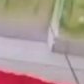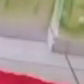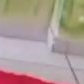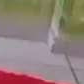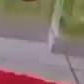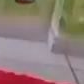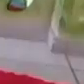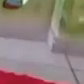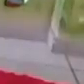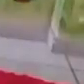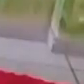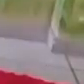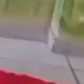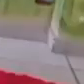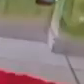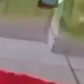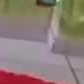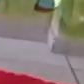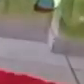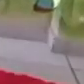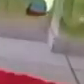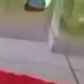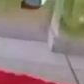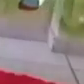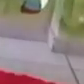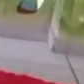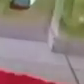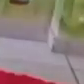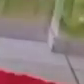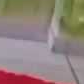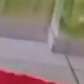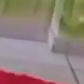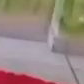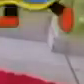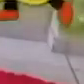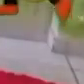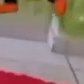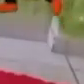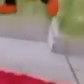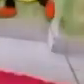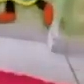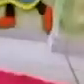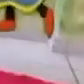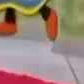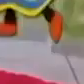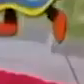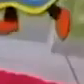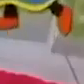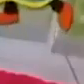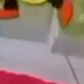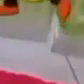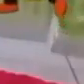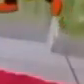começou a respirar e o povo se comoveu. O boi foi se levantando